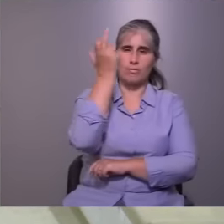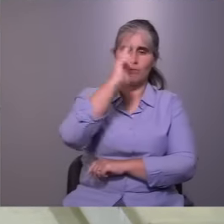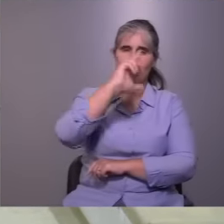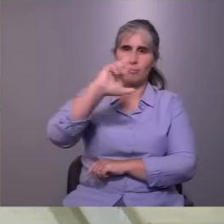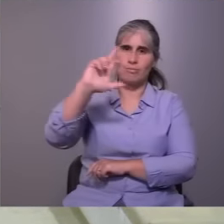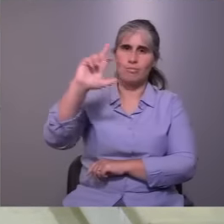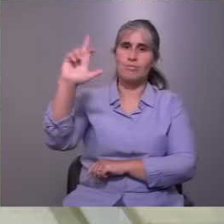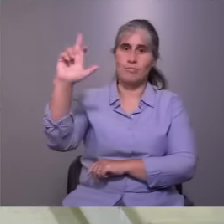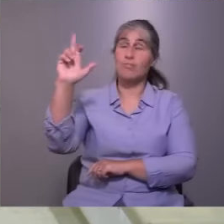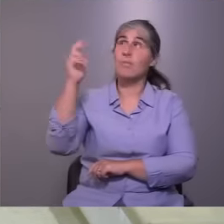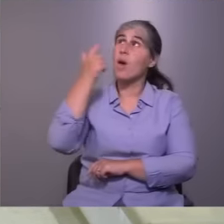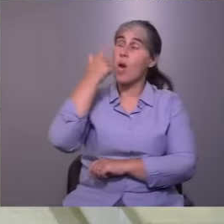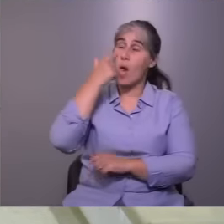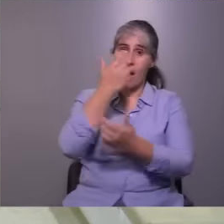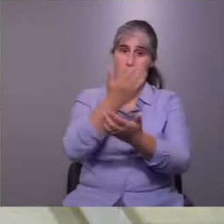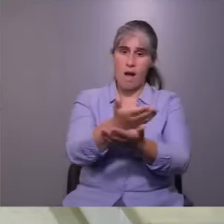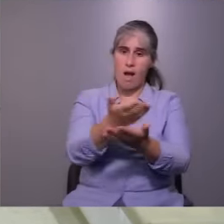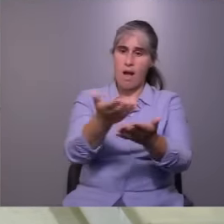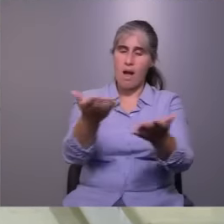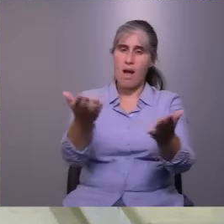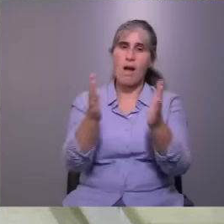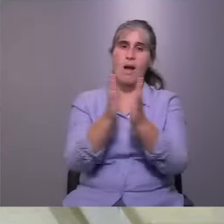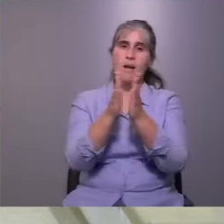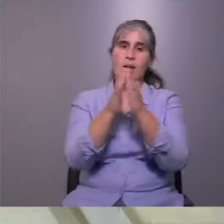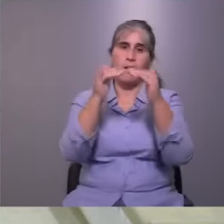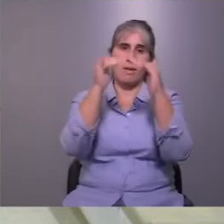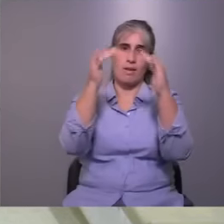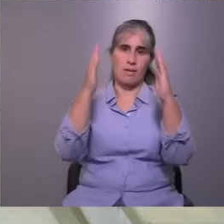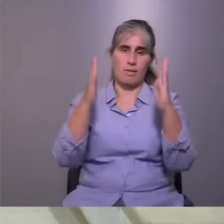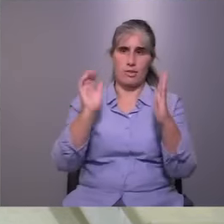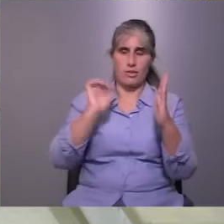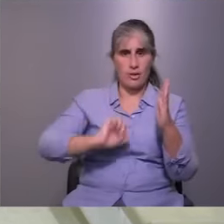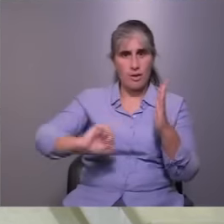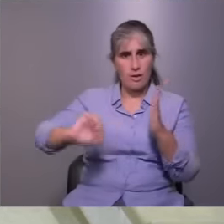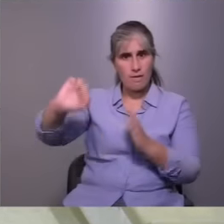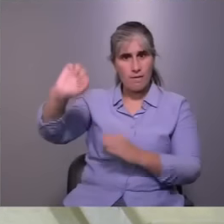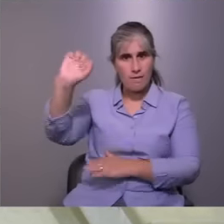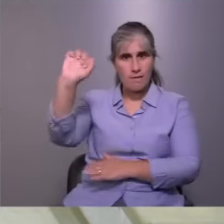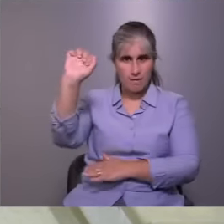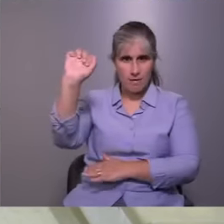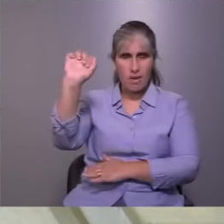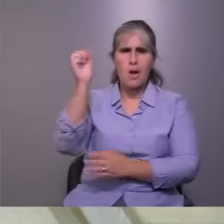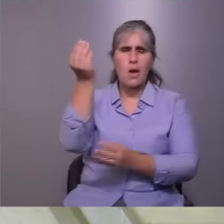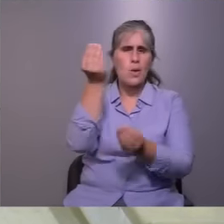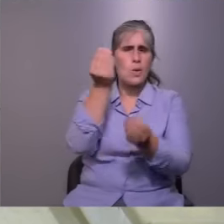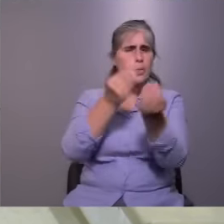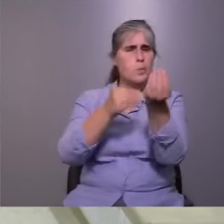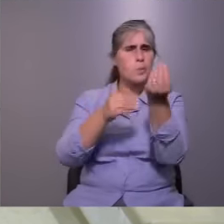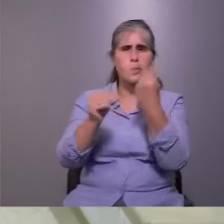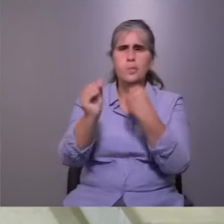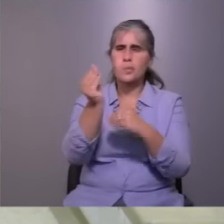Aleluia. Vai, ó fonte eterna, eis a